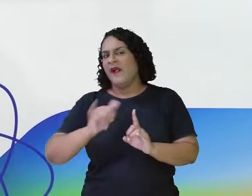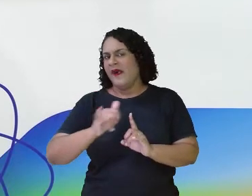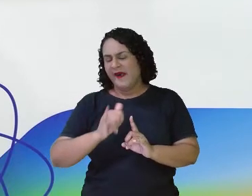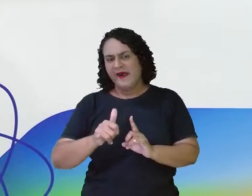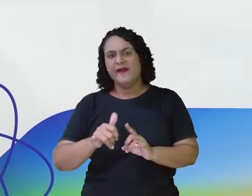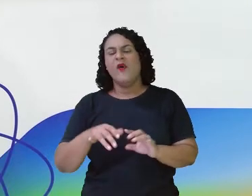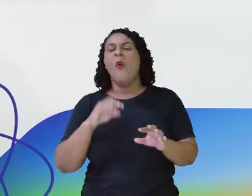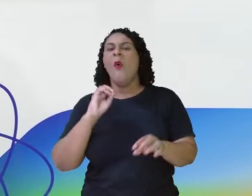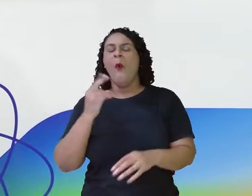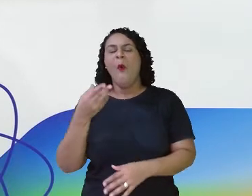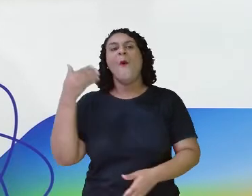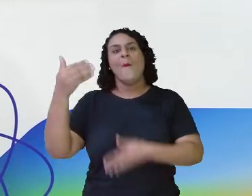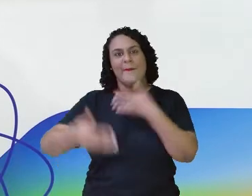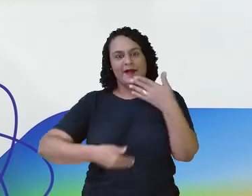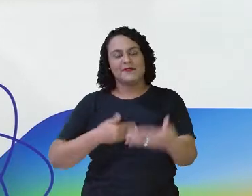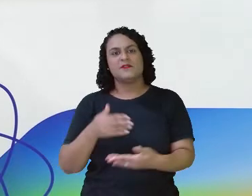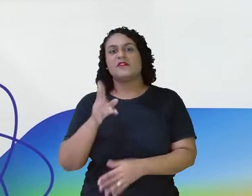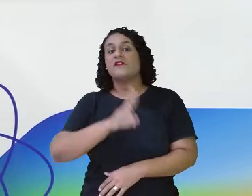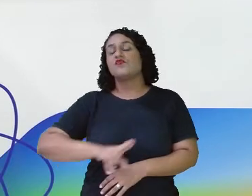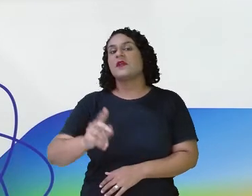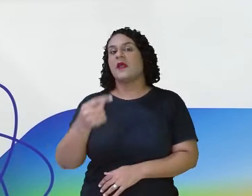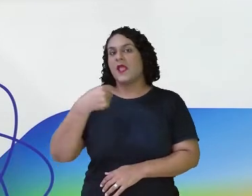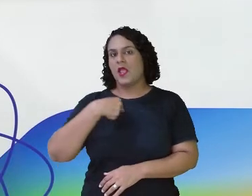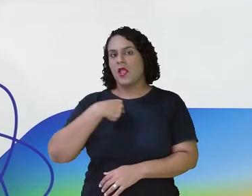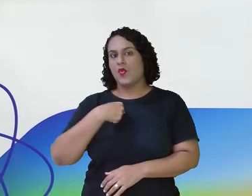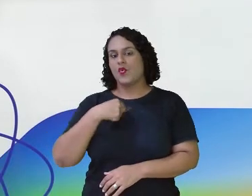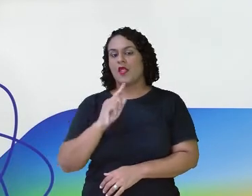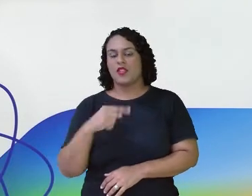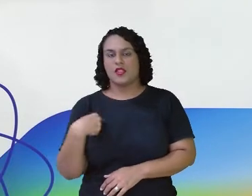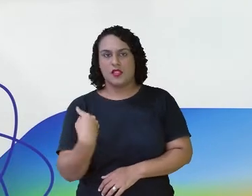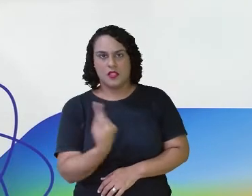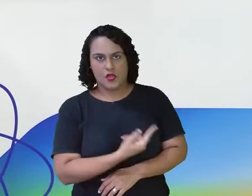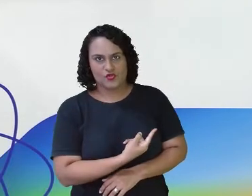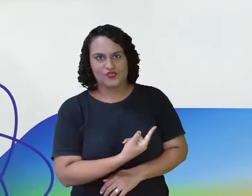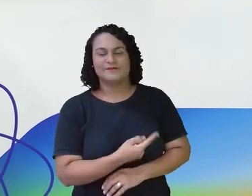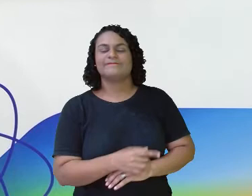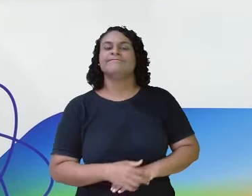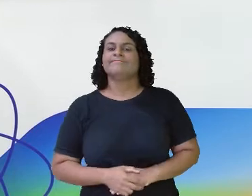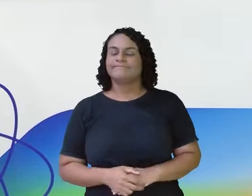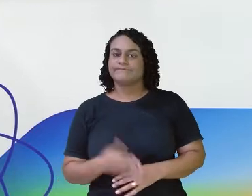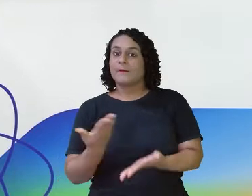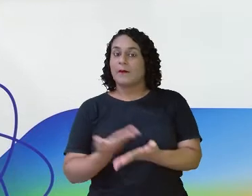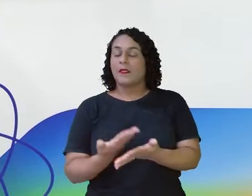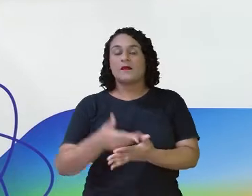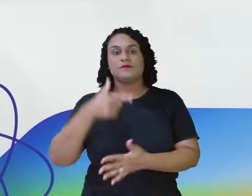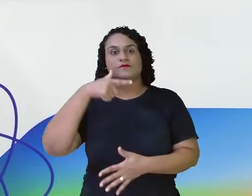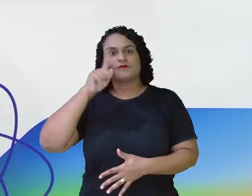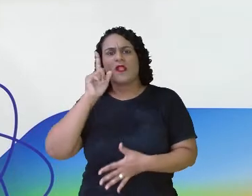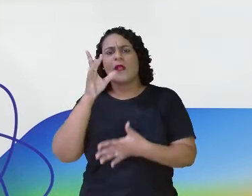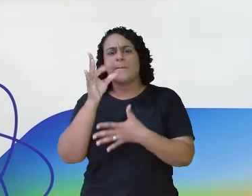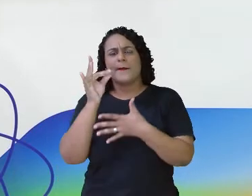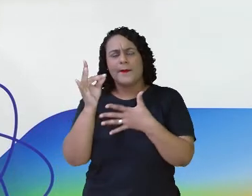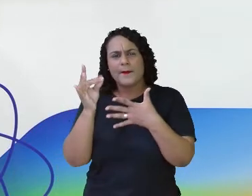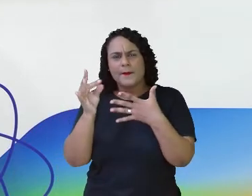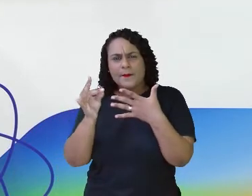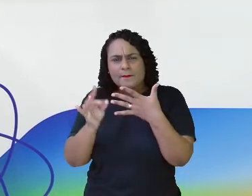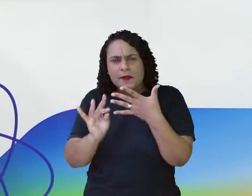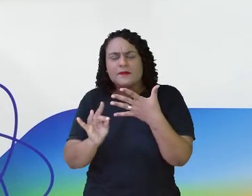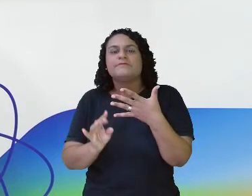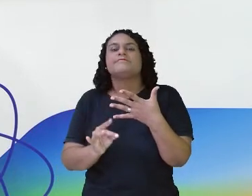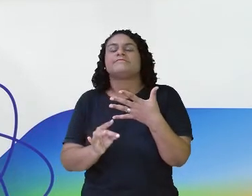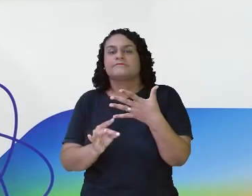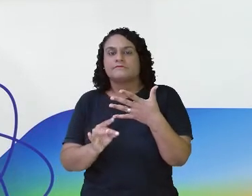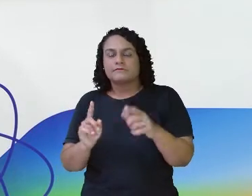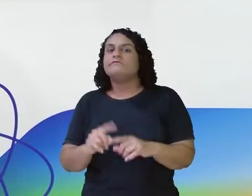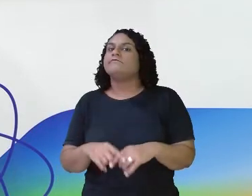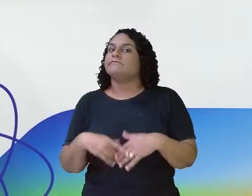ele participa, ele vai usar o quê? Eu, não é verdade? Nós. Então, a aula de ontem eu destrinchei um pouco mais sobre isso, mas